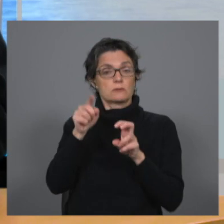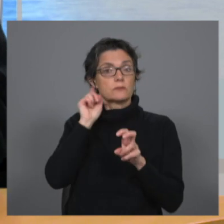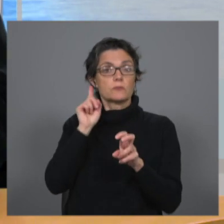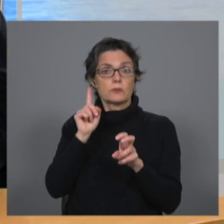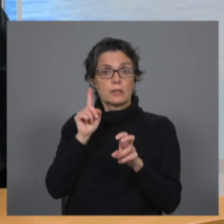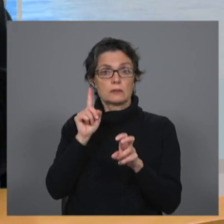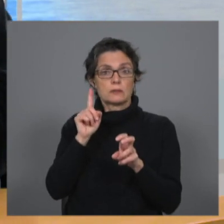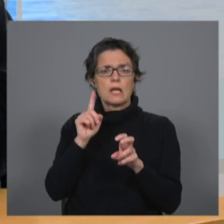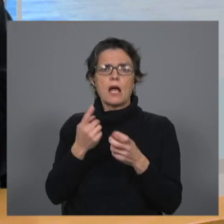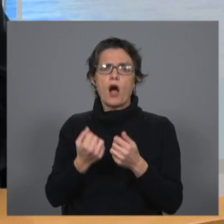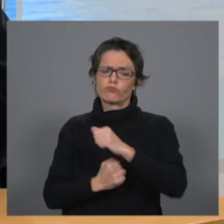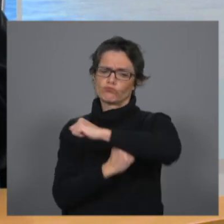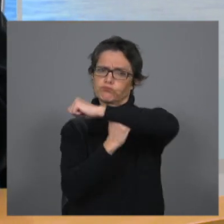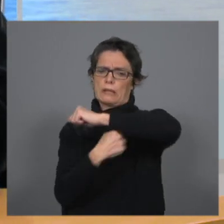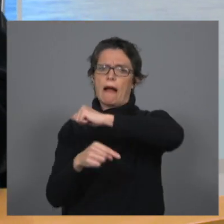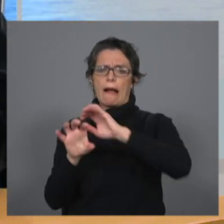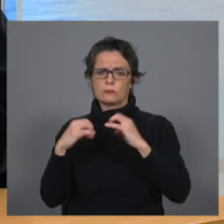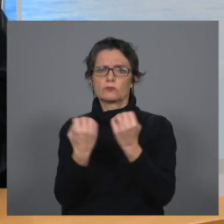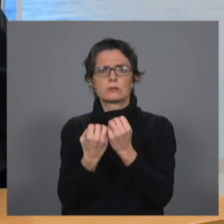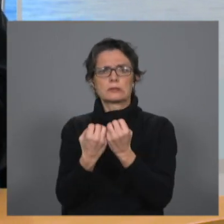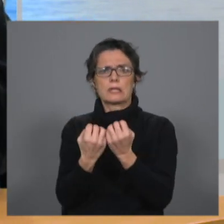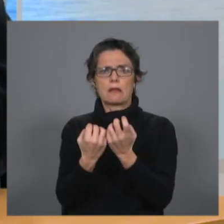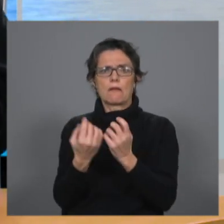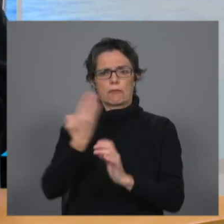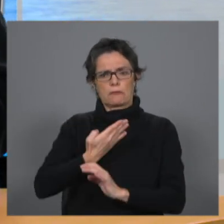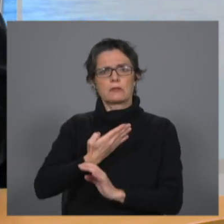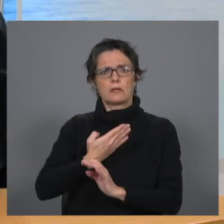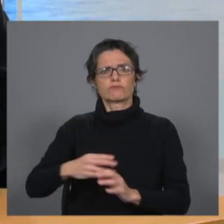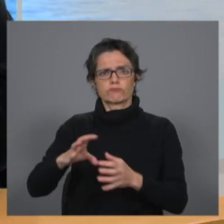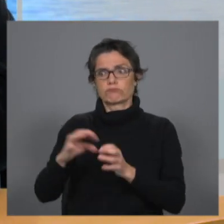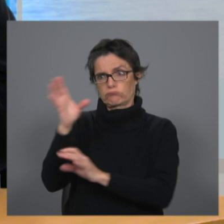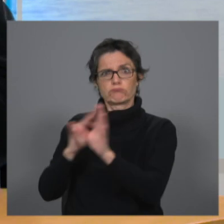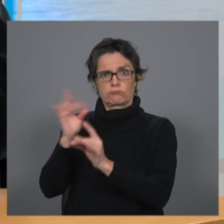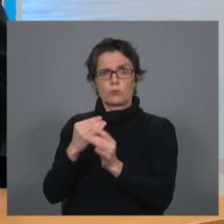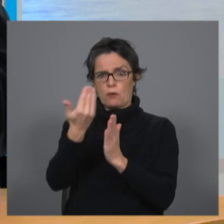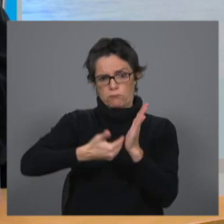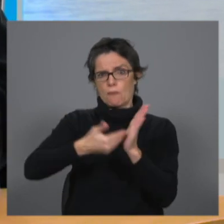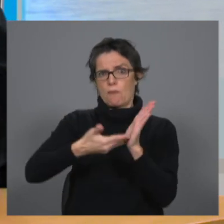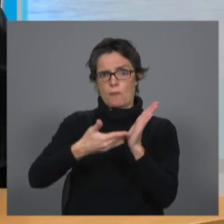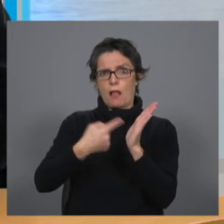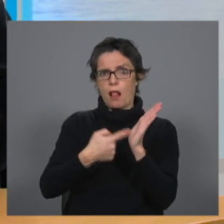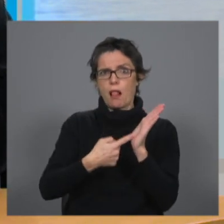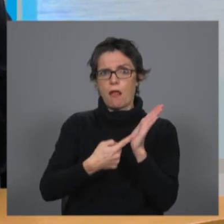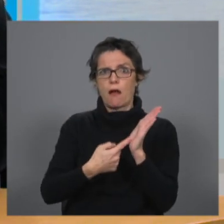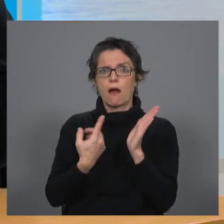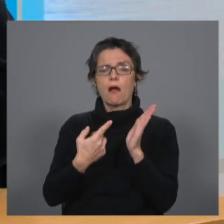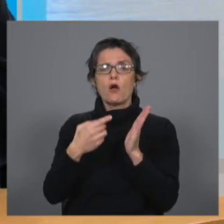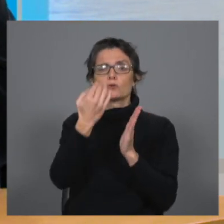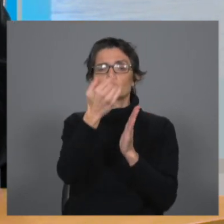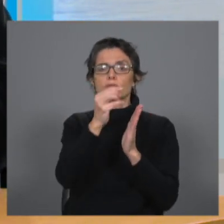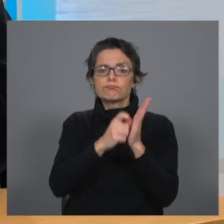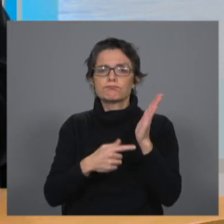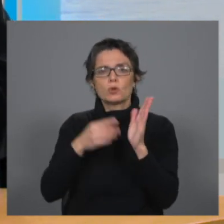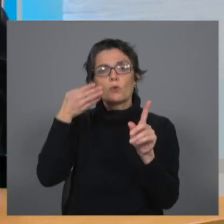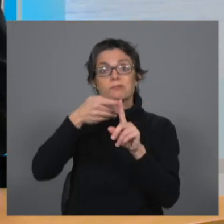social dos direitos na Europa, já em papel, tem um conjunto de 20 objetivos. A